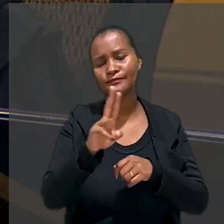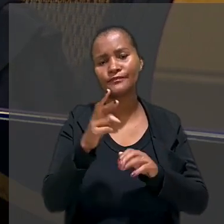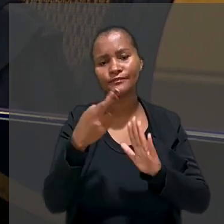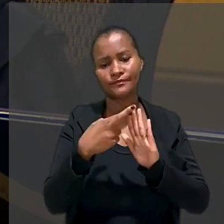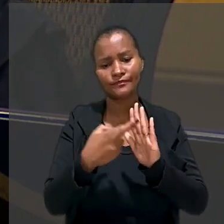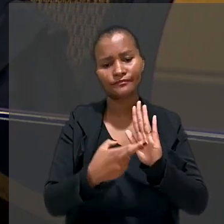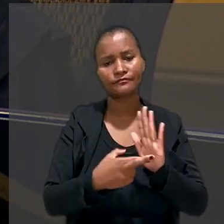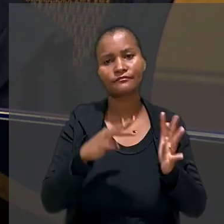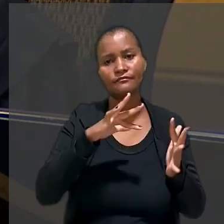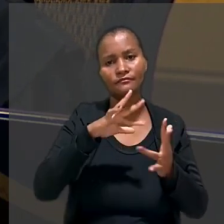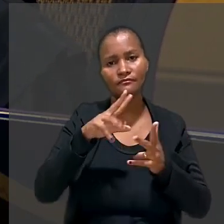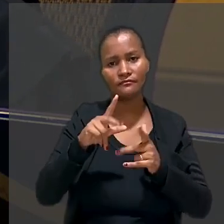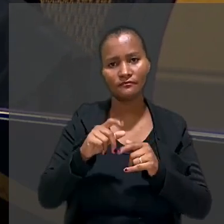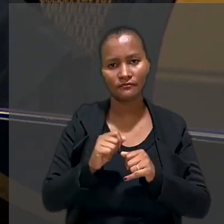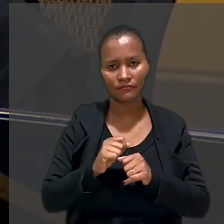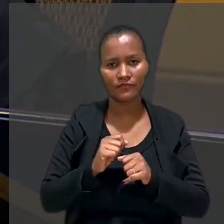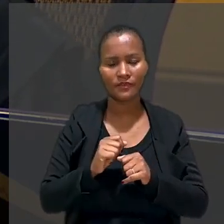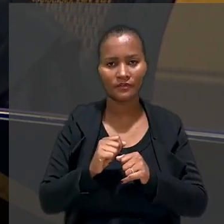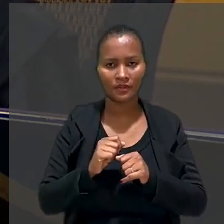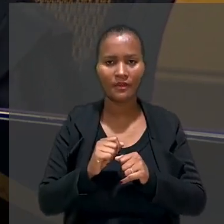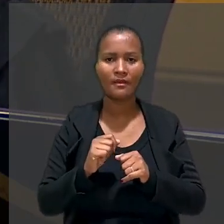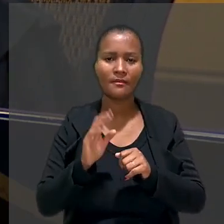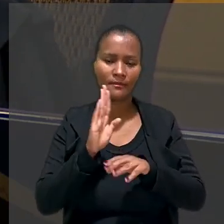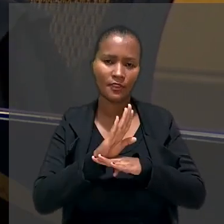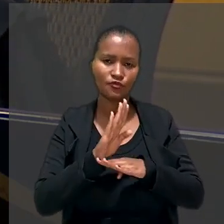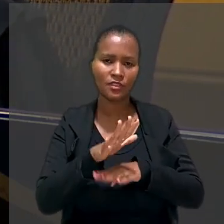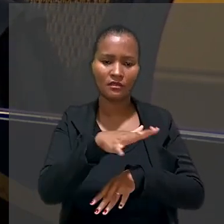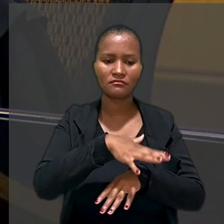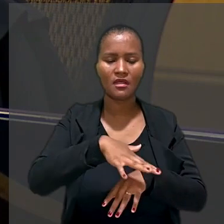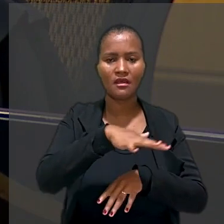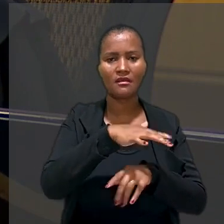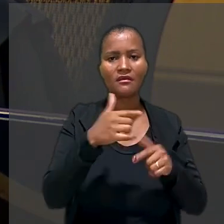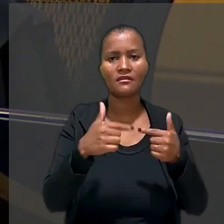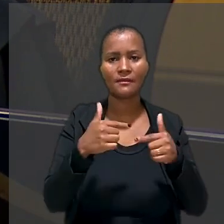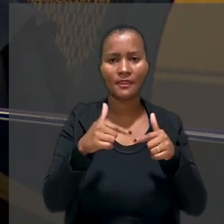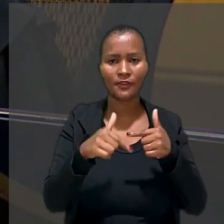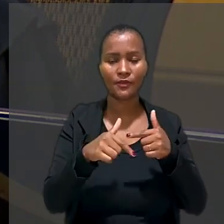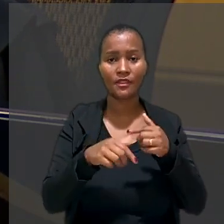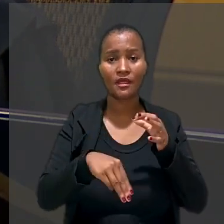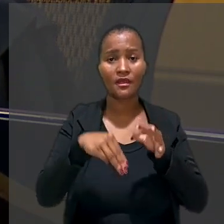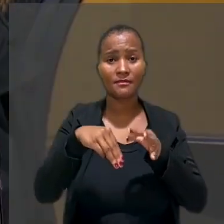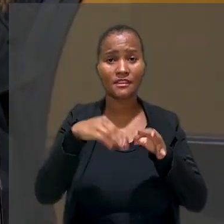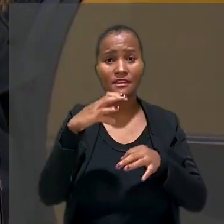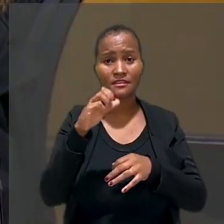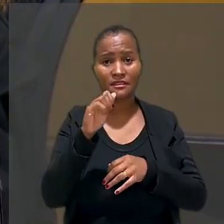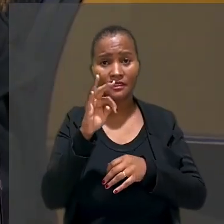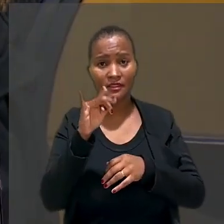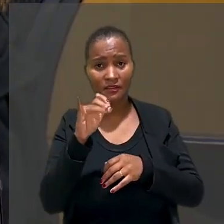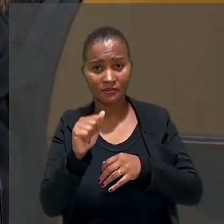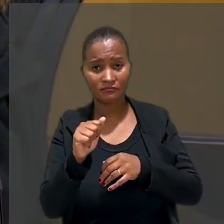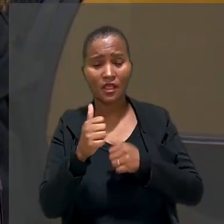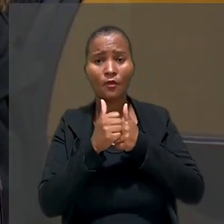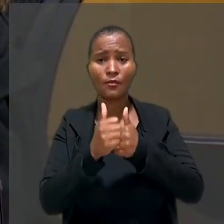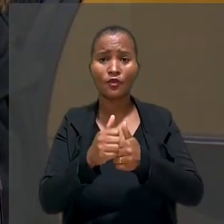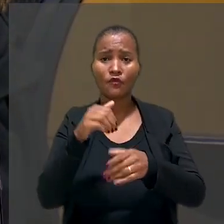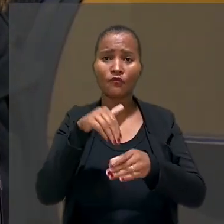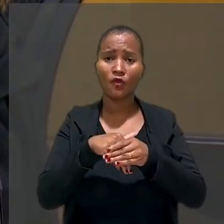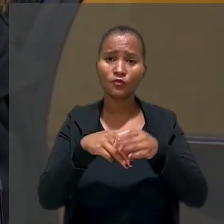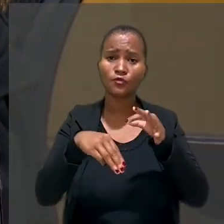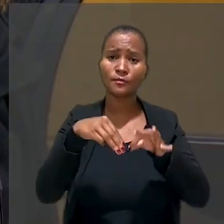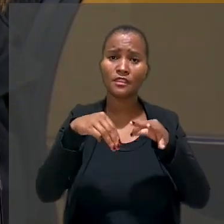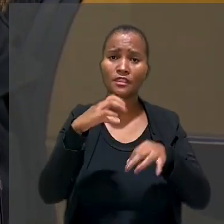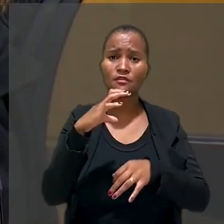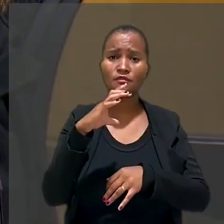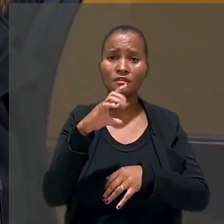aplicada em detrimento de normas internacionais, em benefício da classe trabalhadora. A ministra Cátia Arruda